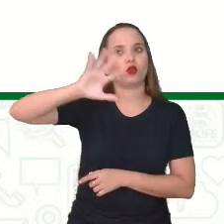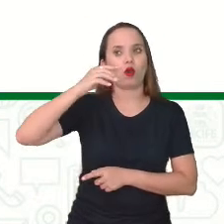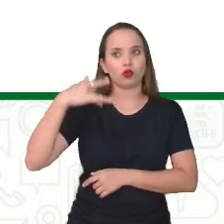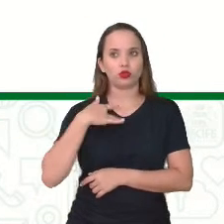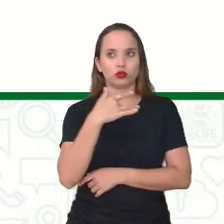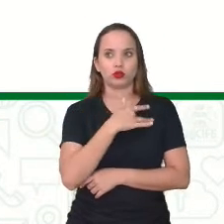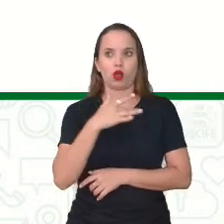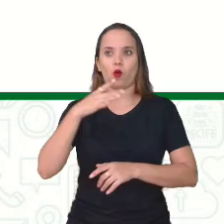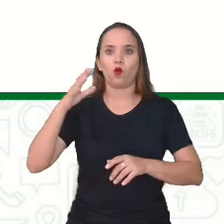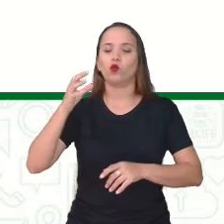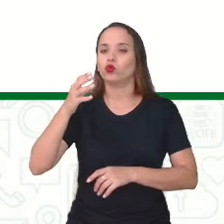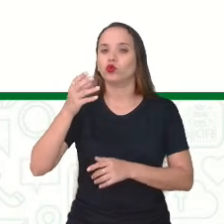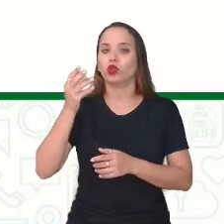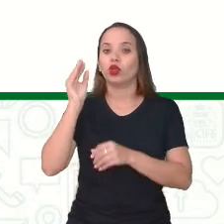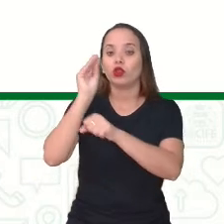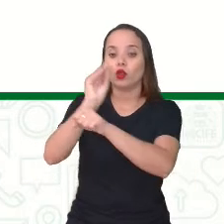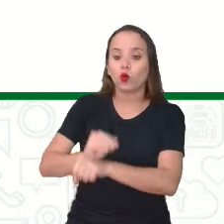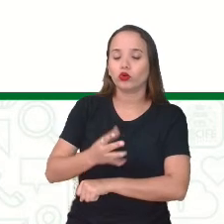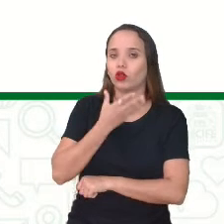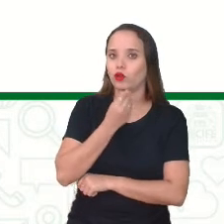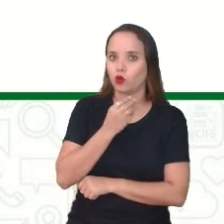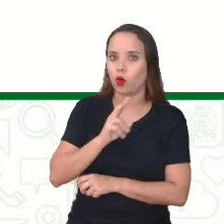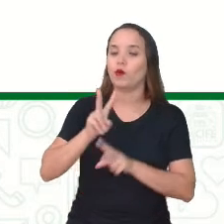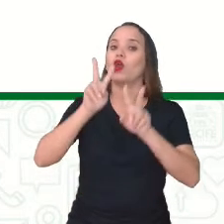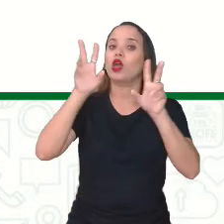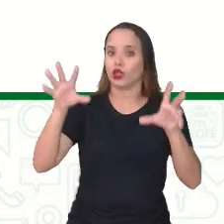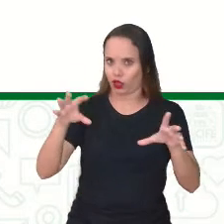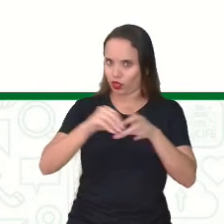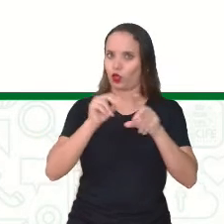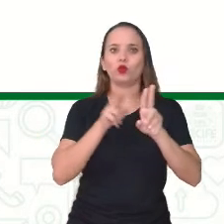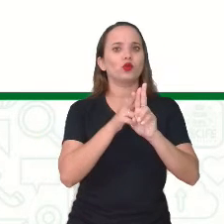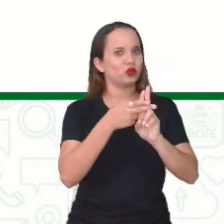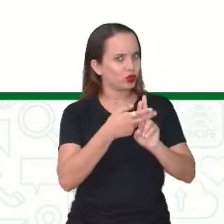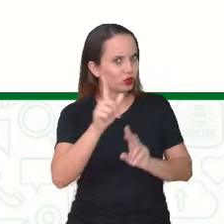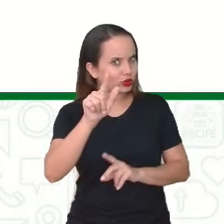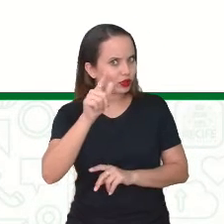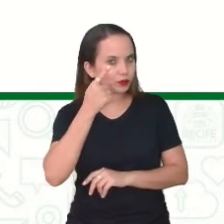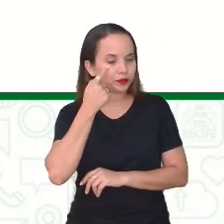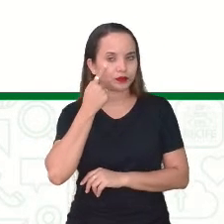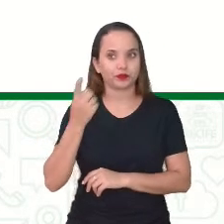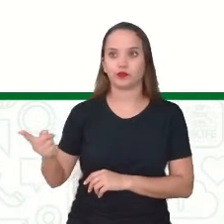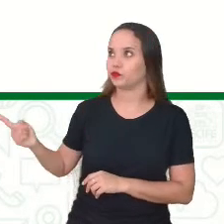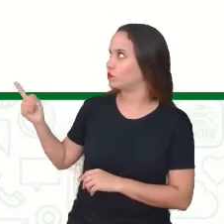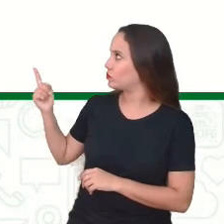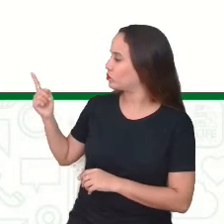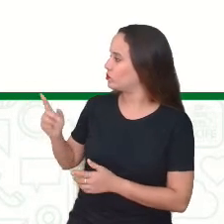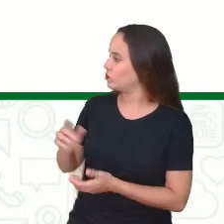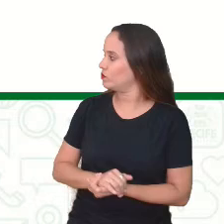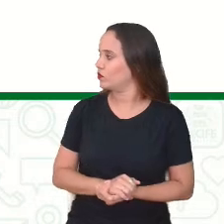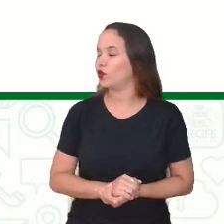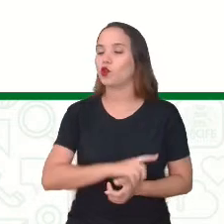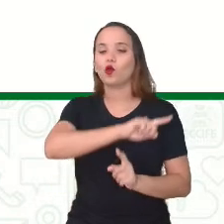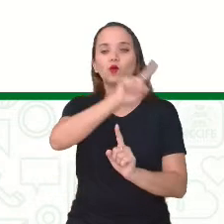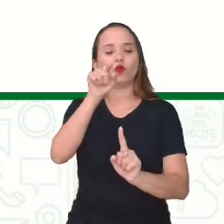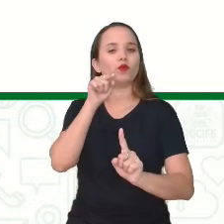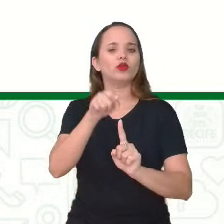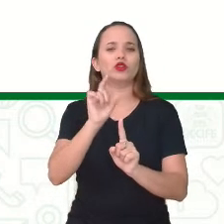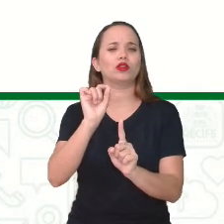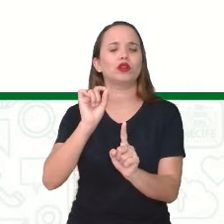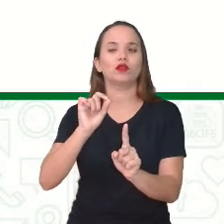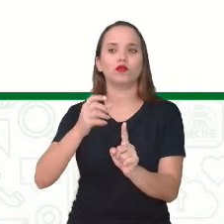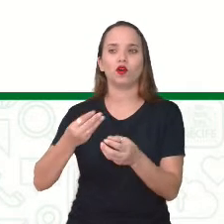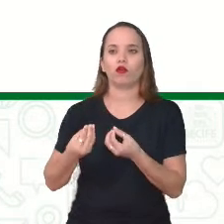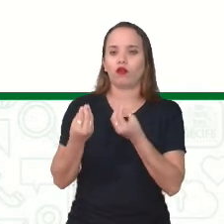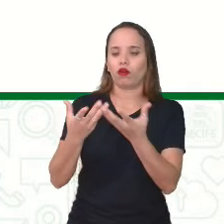Saúde do Homem. E ela vem do nosso SUS, viu? Nosso Sistema Único de Saúde. O objetivo dela é qualificar a saúde da